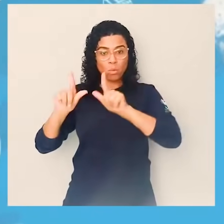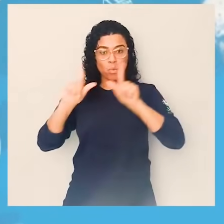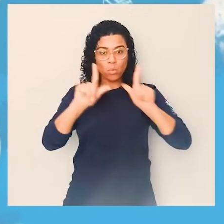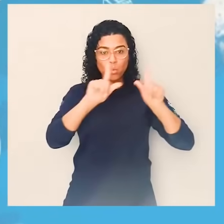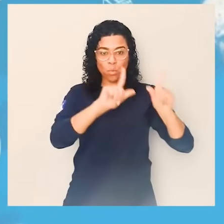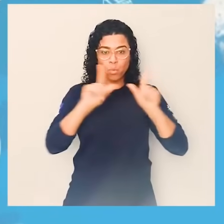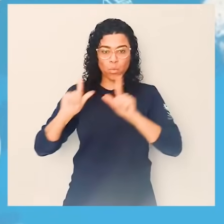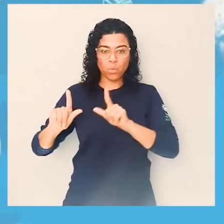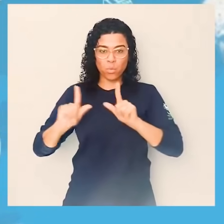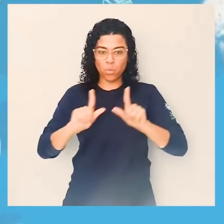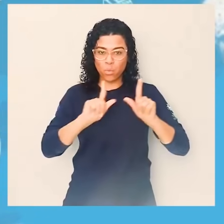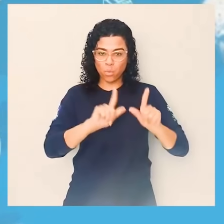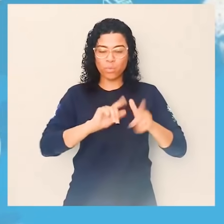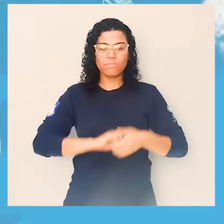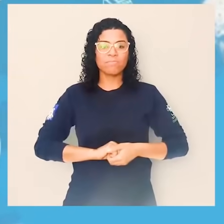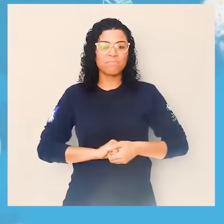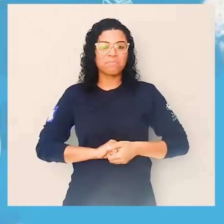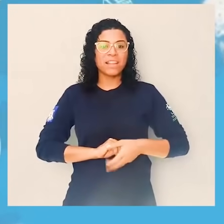quadrinhos.